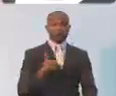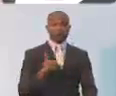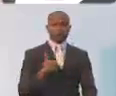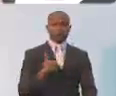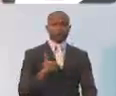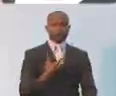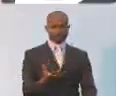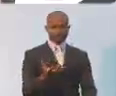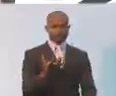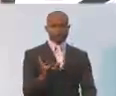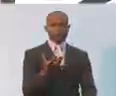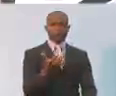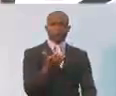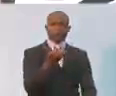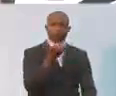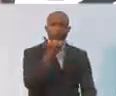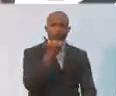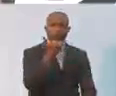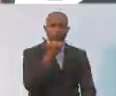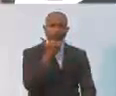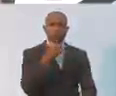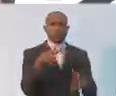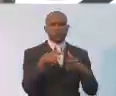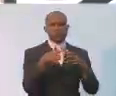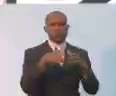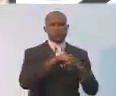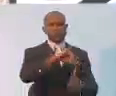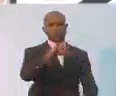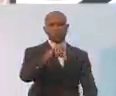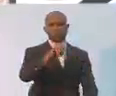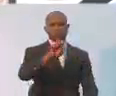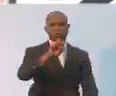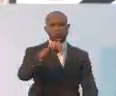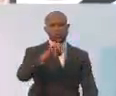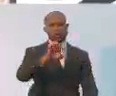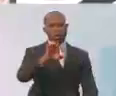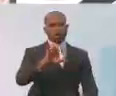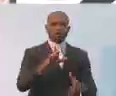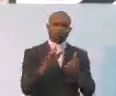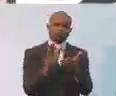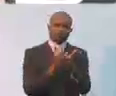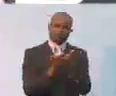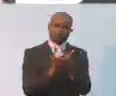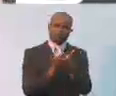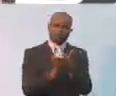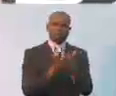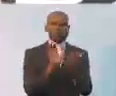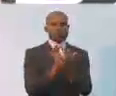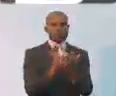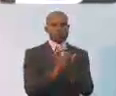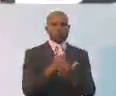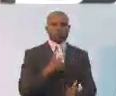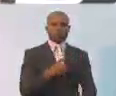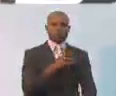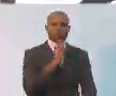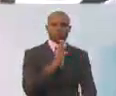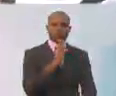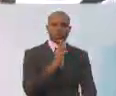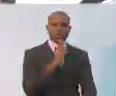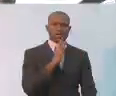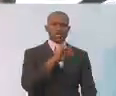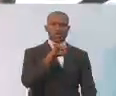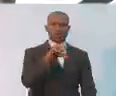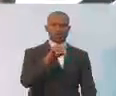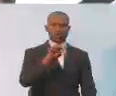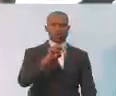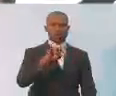Eu peço até perdão para a equipe da Josiane, eu preciso parabenizar a equipe, mesmo porque eu conheço a... Parabéns, Josiane, pela